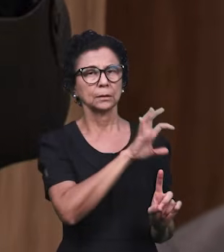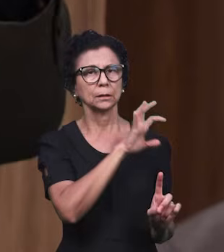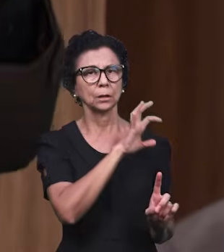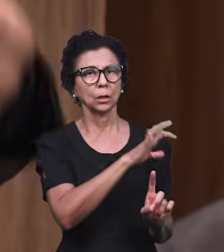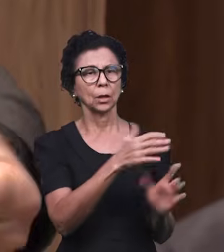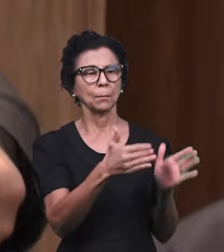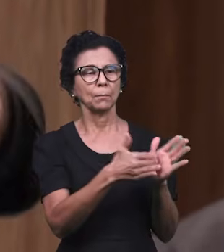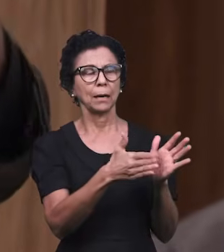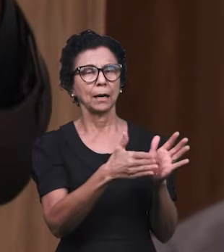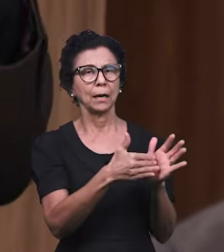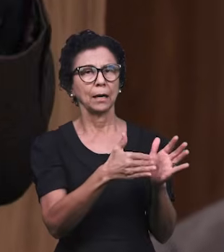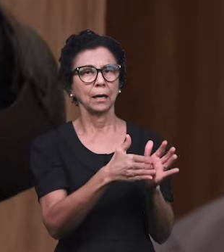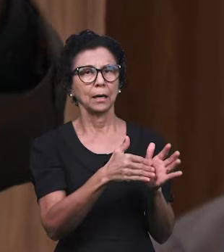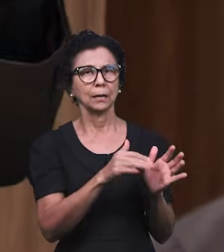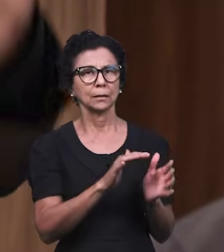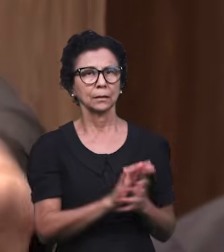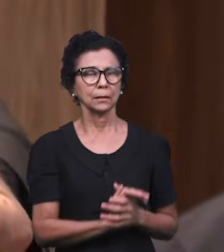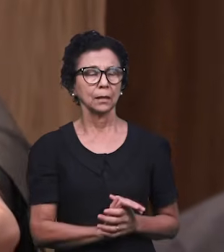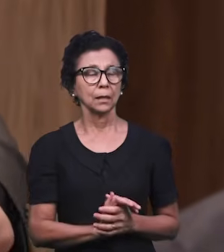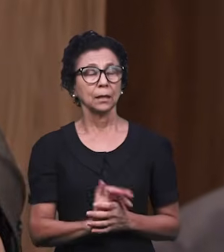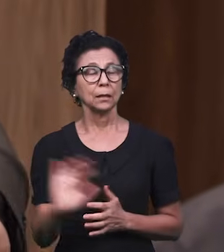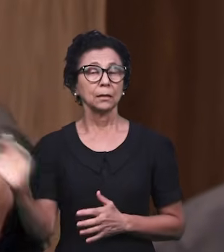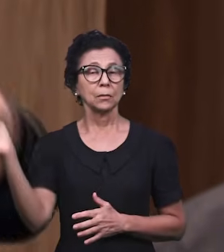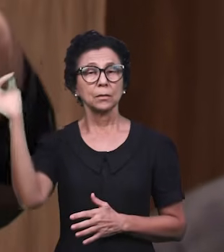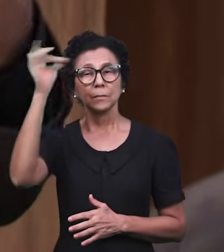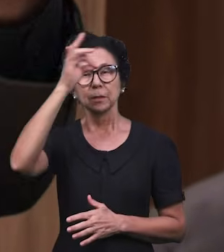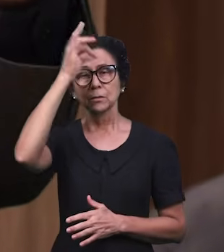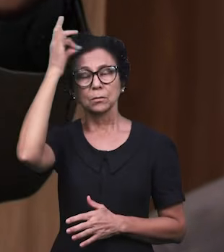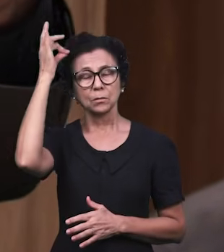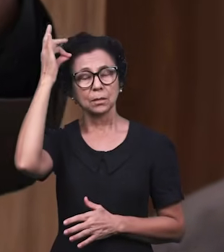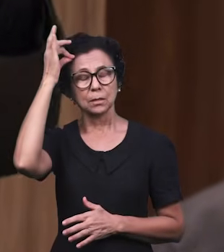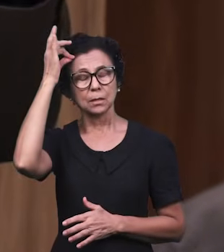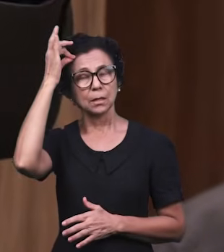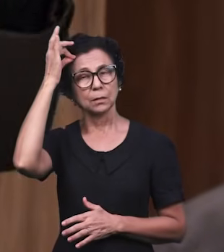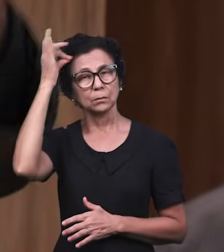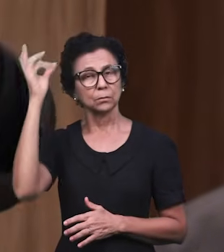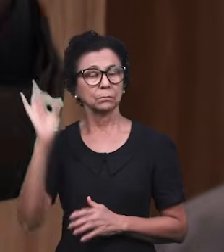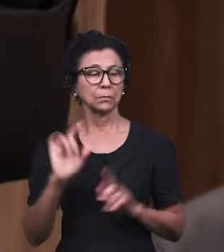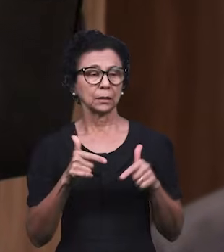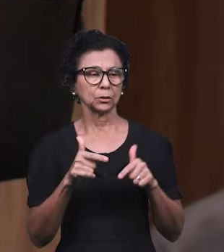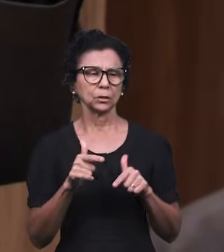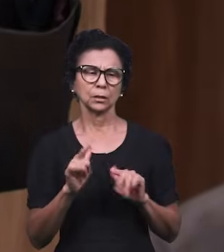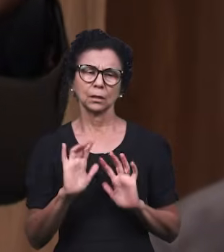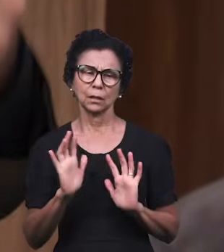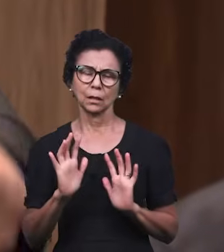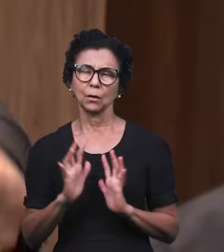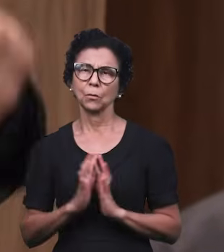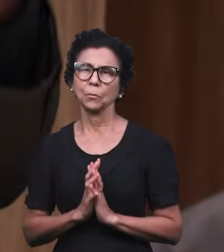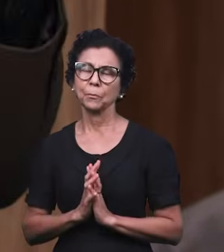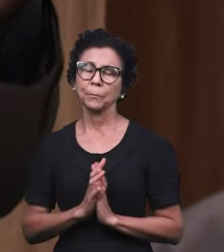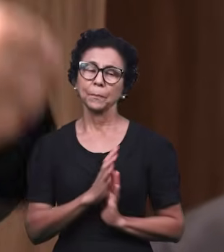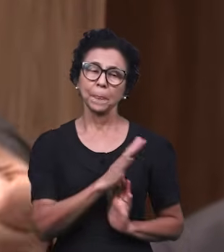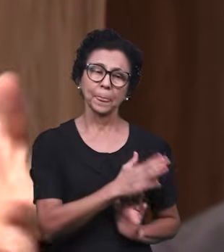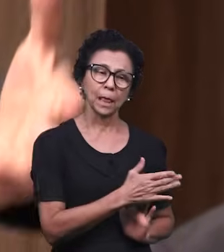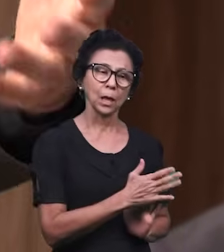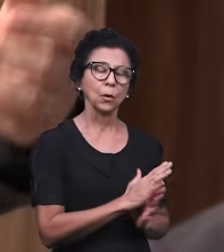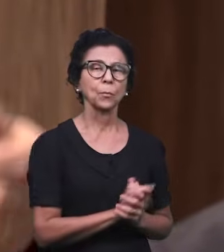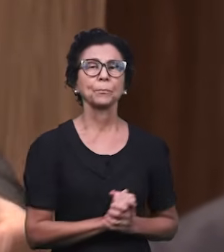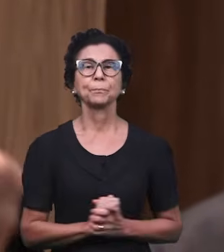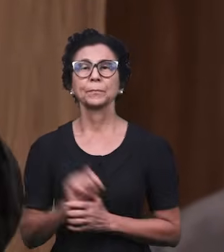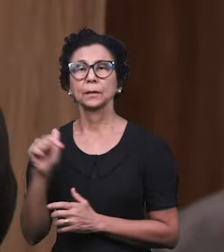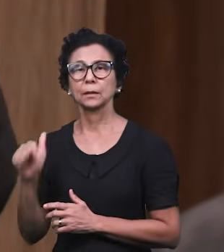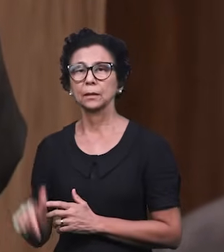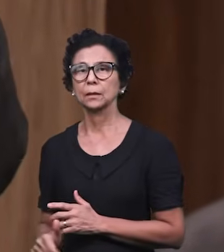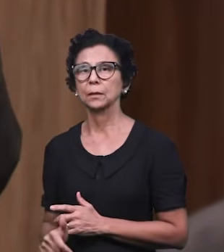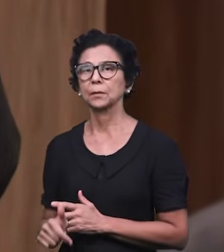o Espírito Santo possa operar o exercício da fé. A salvação é pela graça, através da fé, por meio da